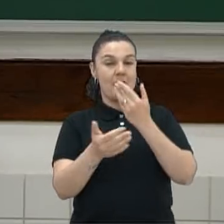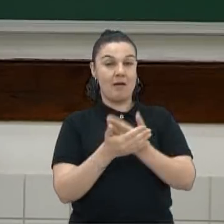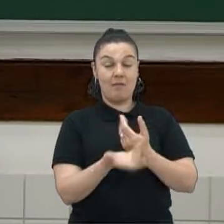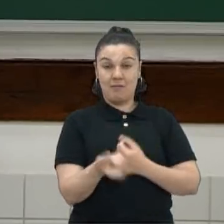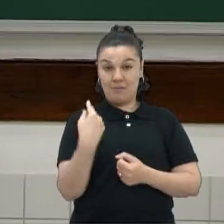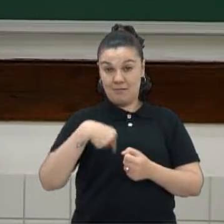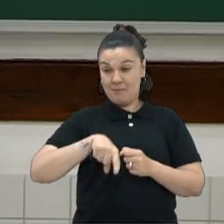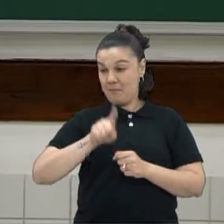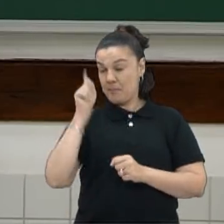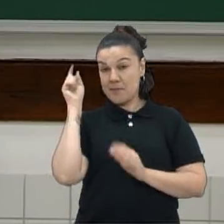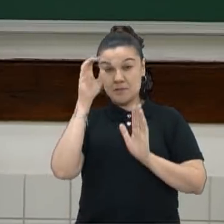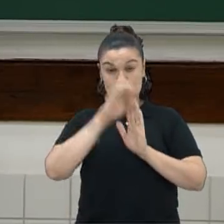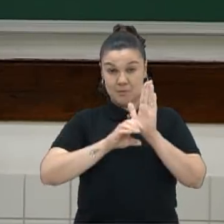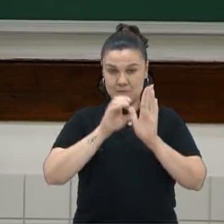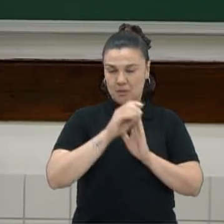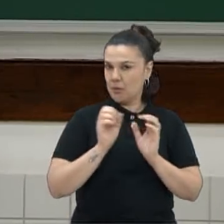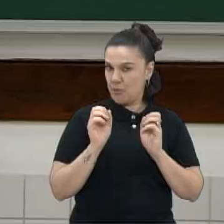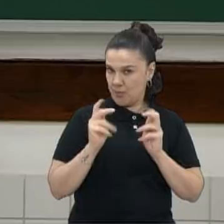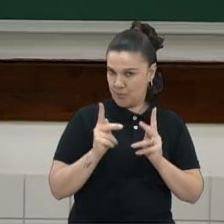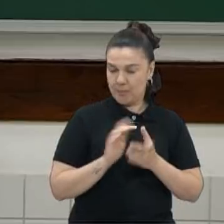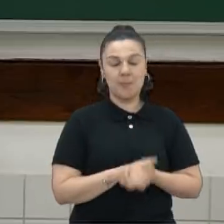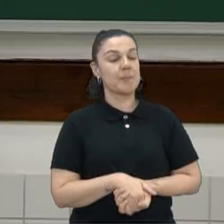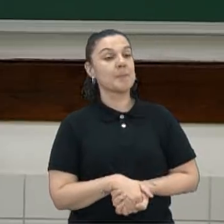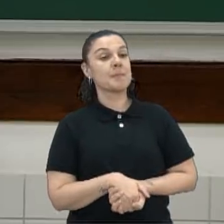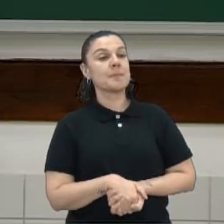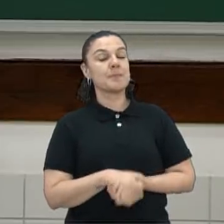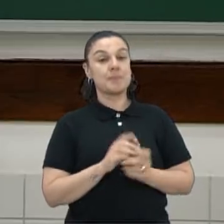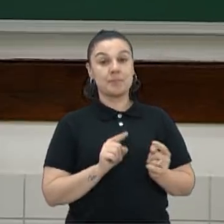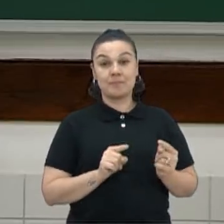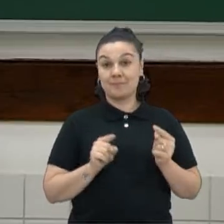alguns conceitos que foram aprendidos na aula passada.